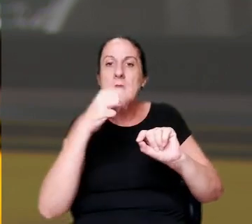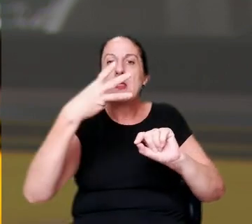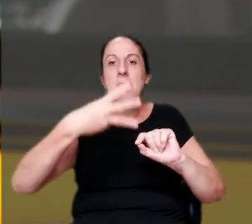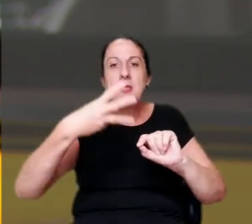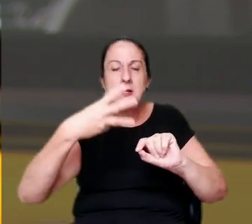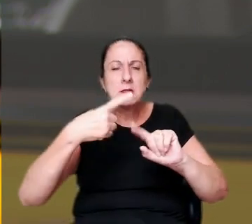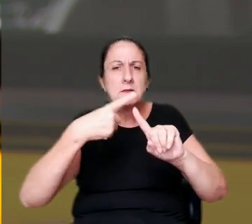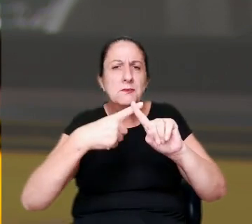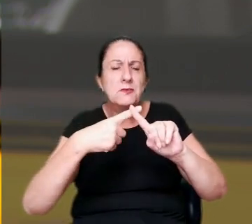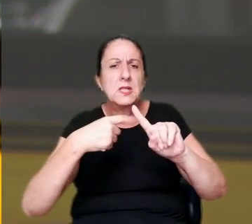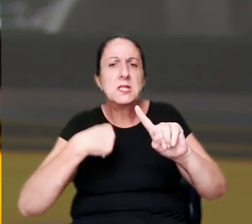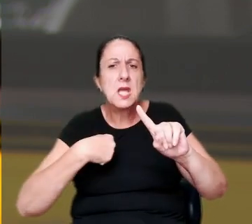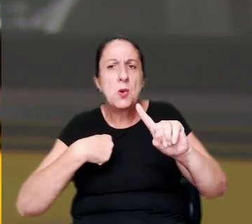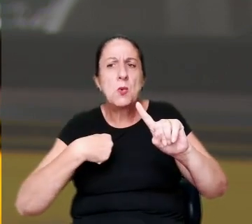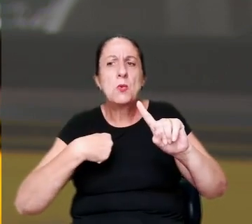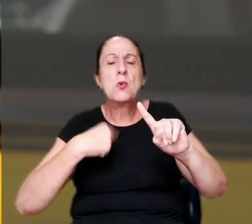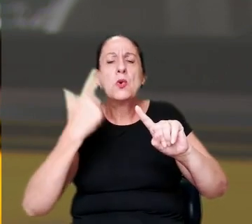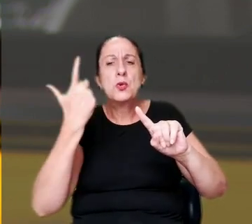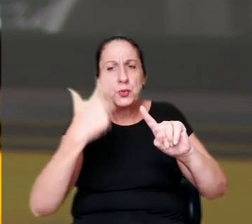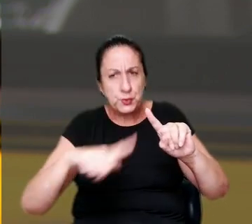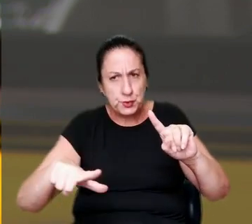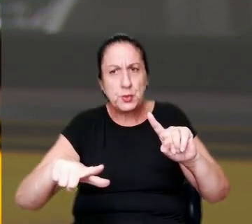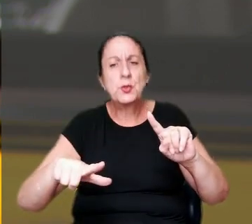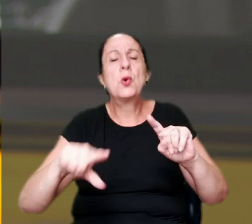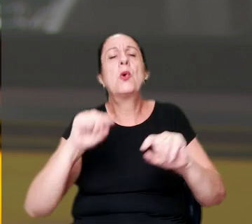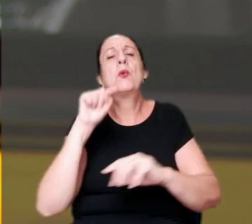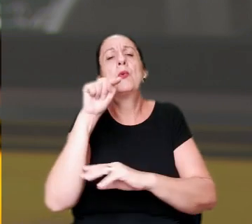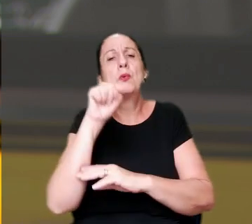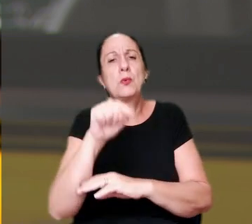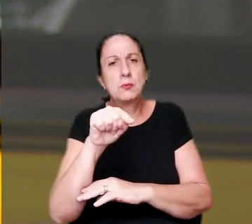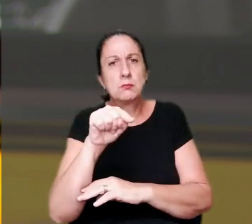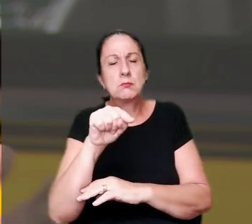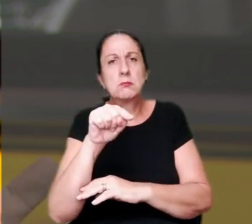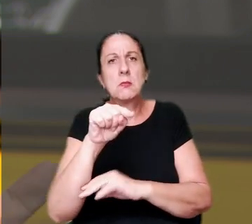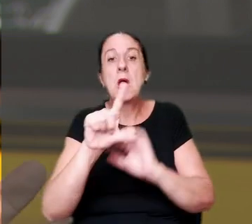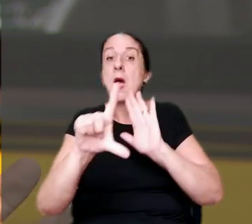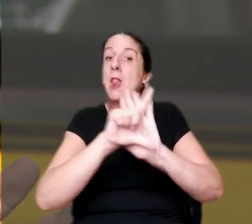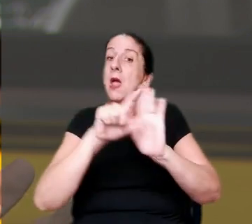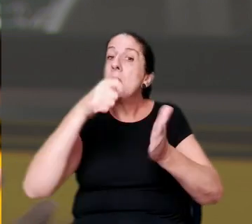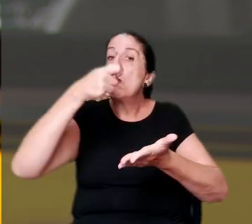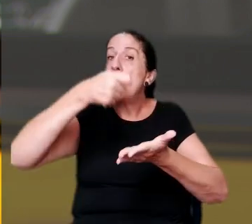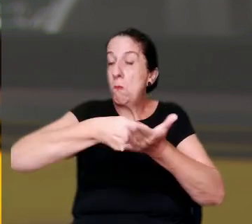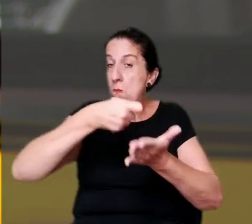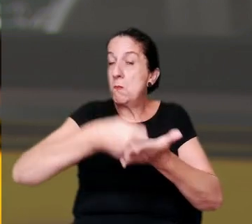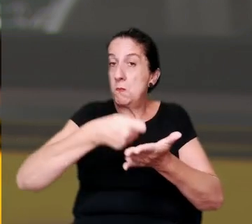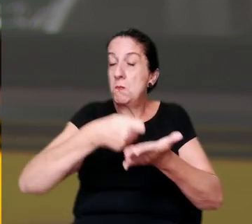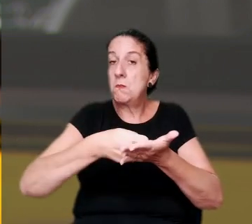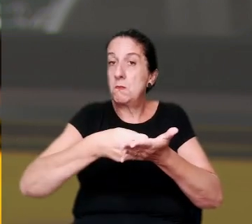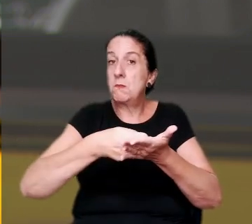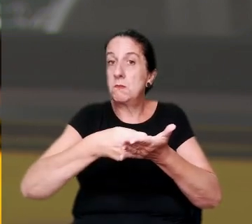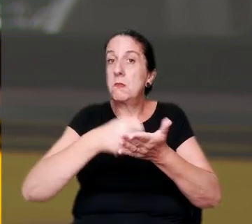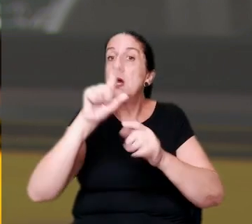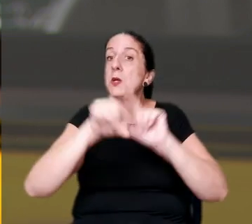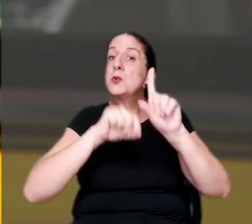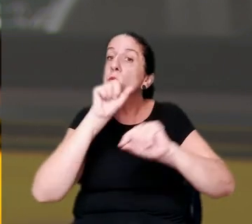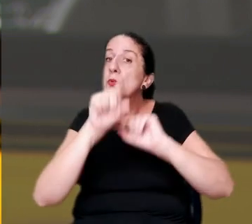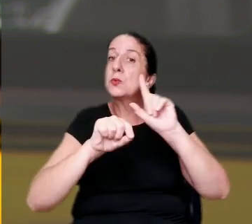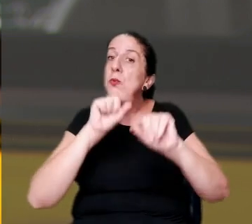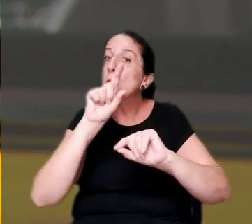duas vezes eu fui preterido. Na terceira vez, eu fui indicado e a lei